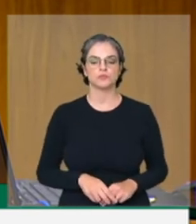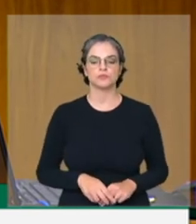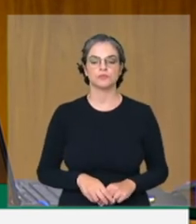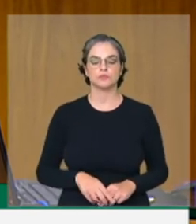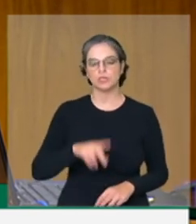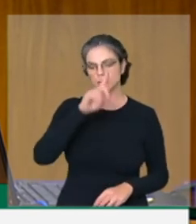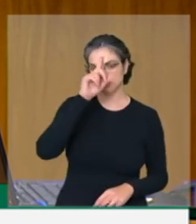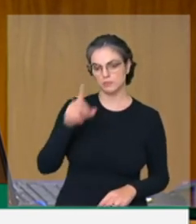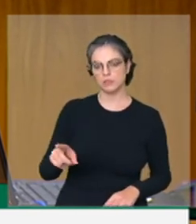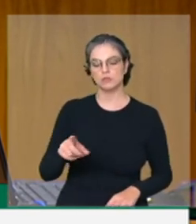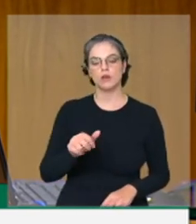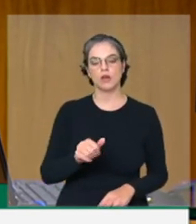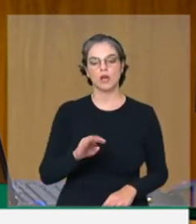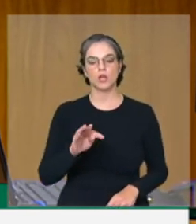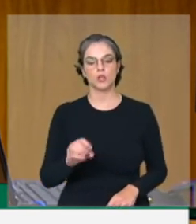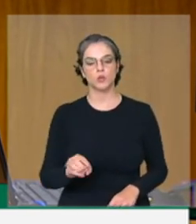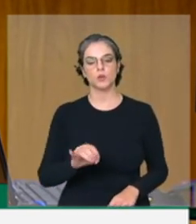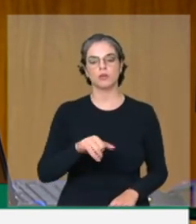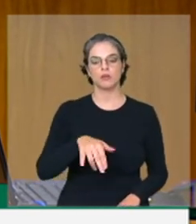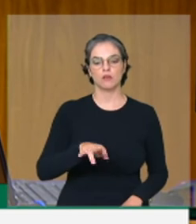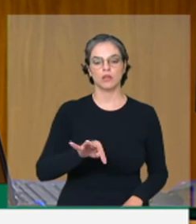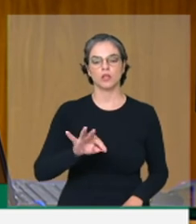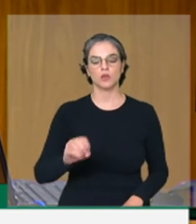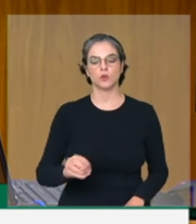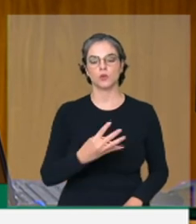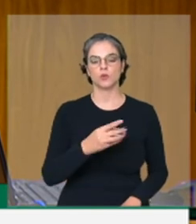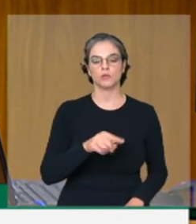Daniel Silveira nos atos do inquérito número